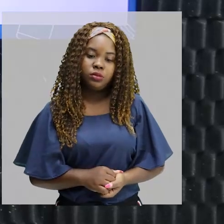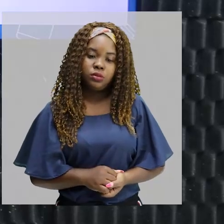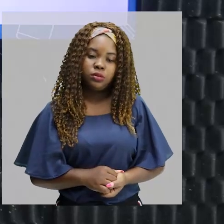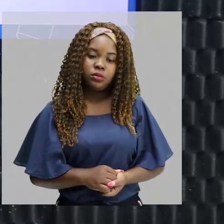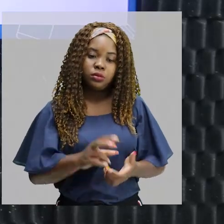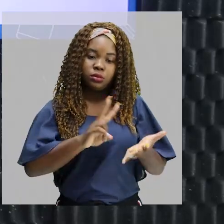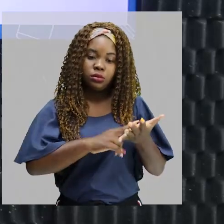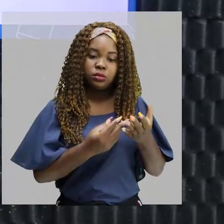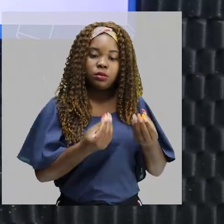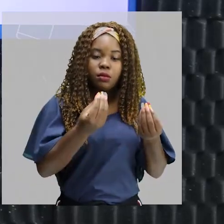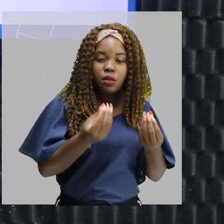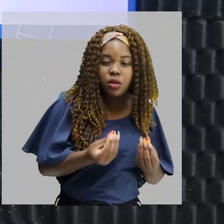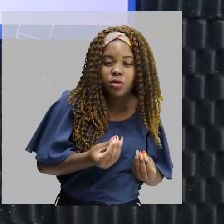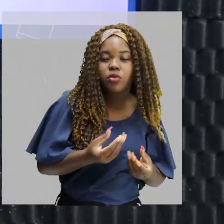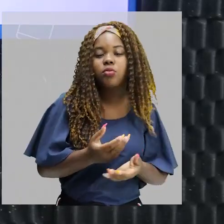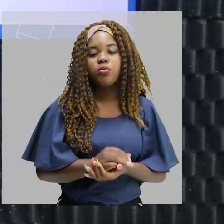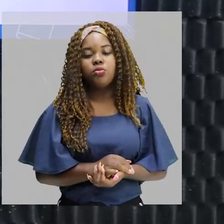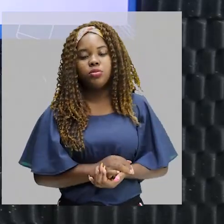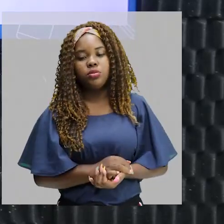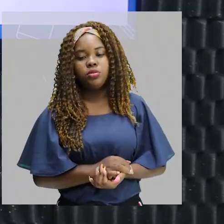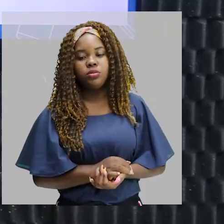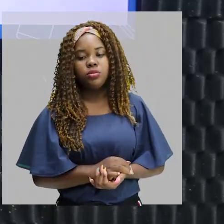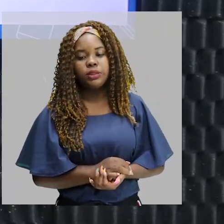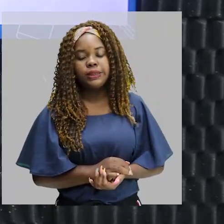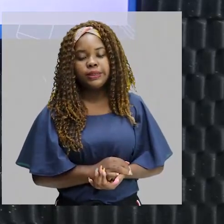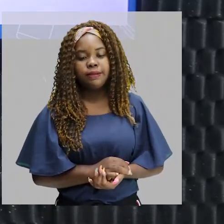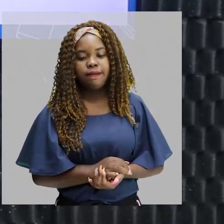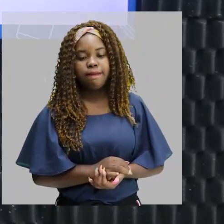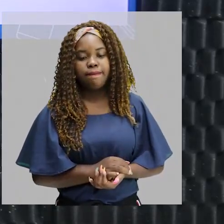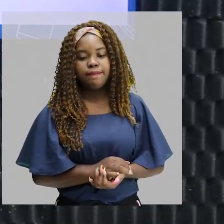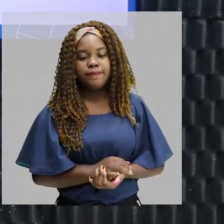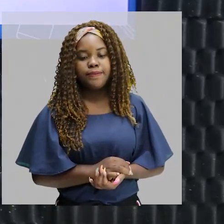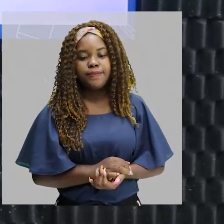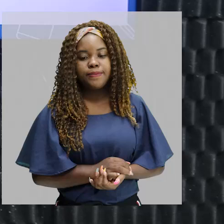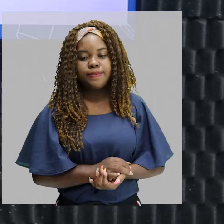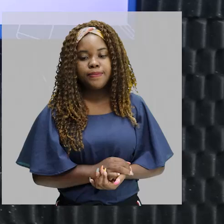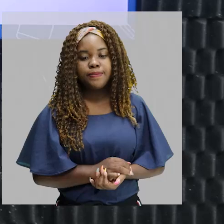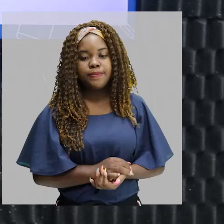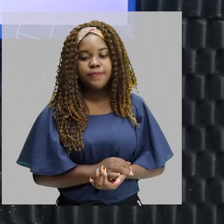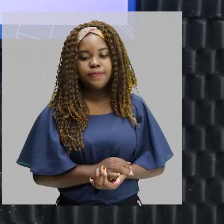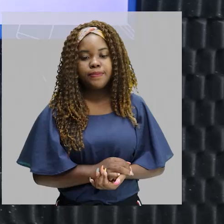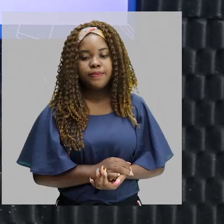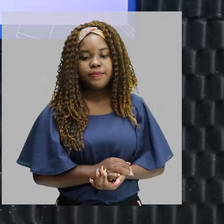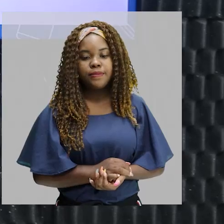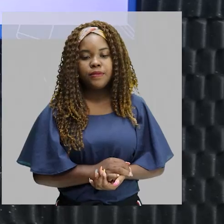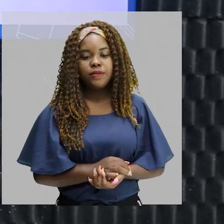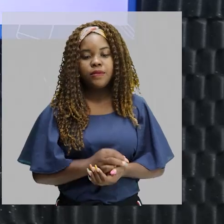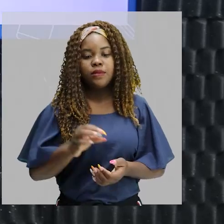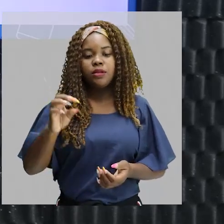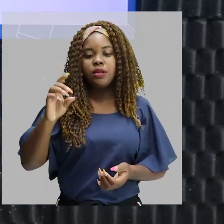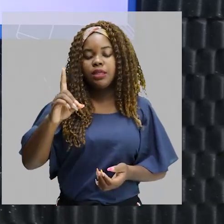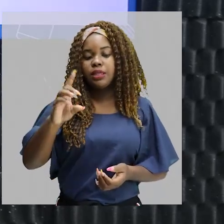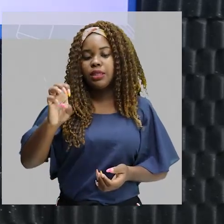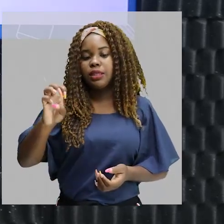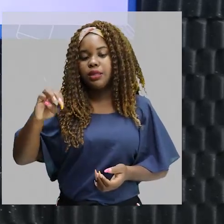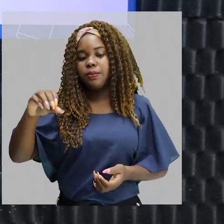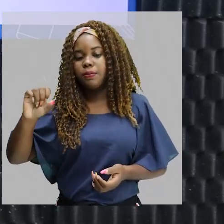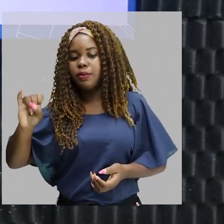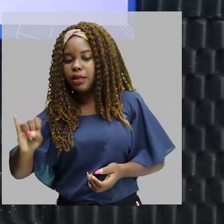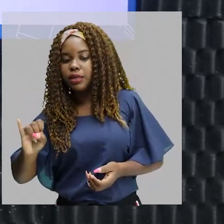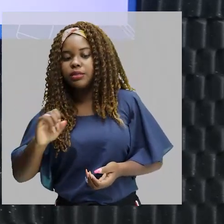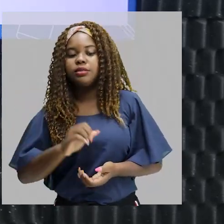A tradução de muitas bocas fica mais adequada do que de mais bocas,